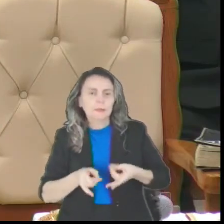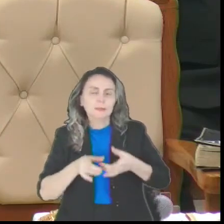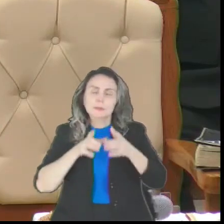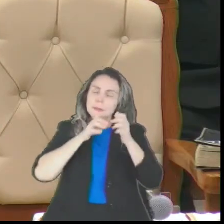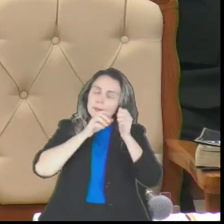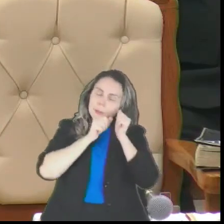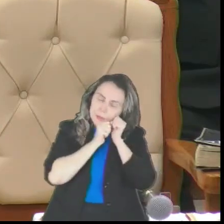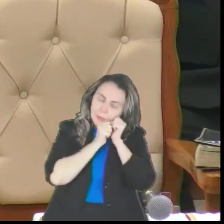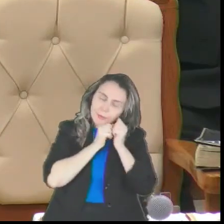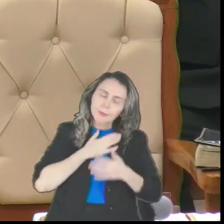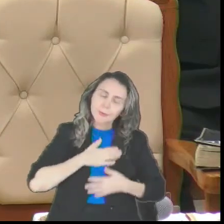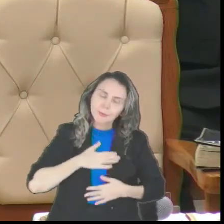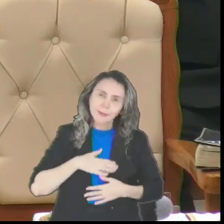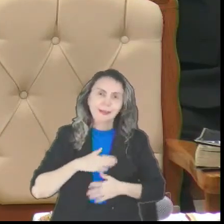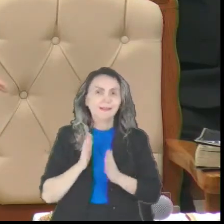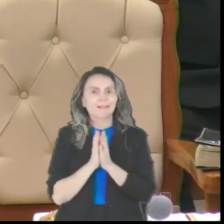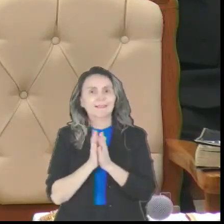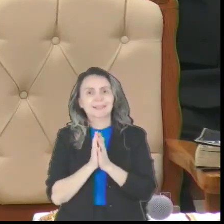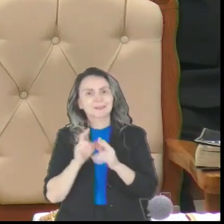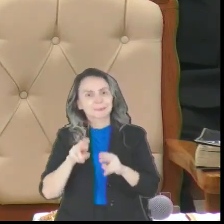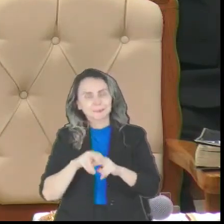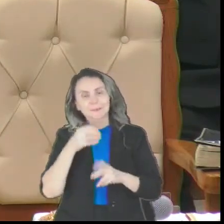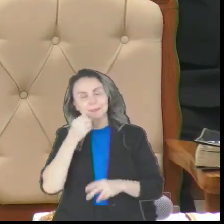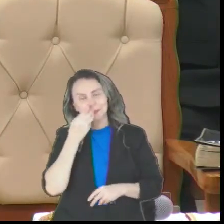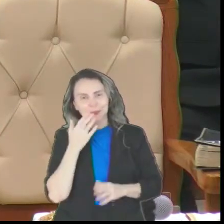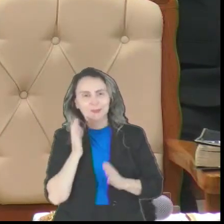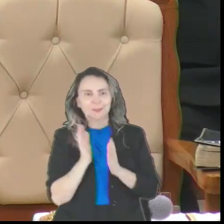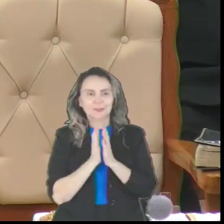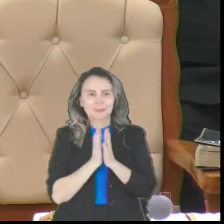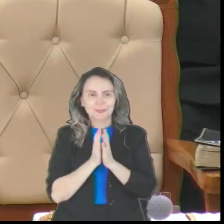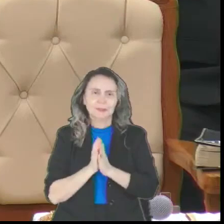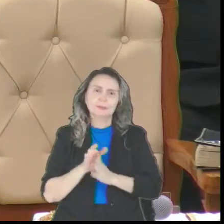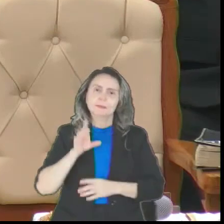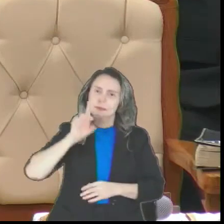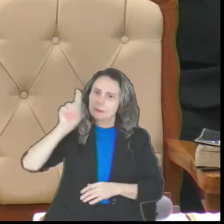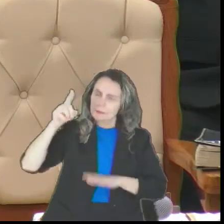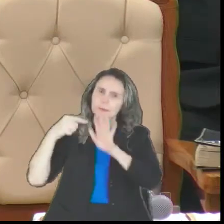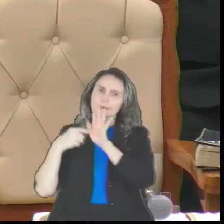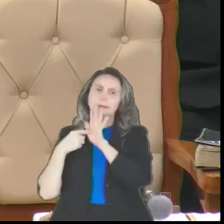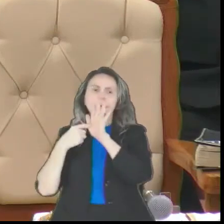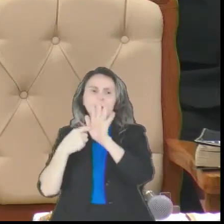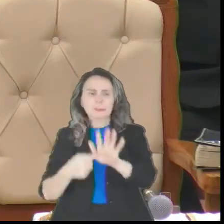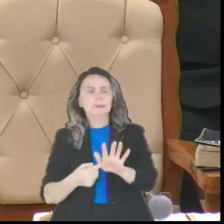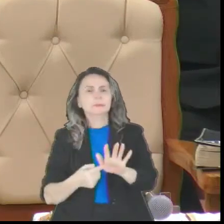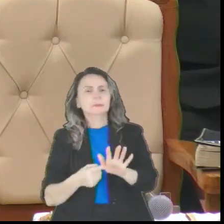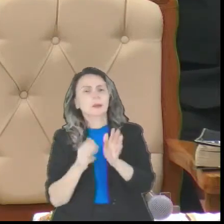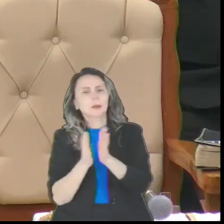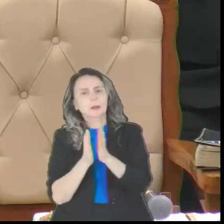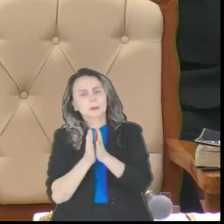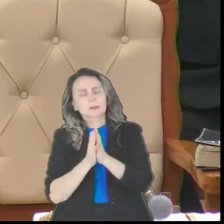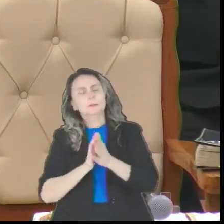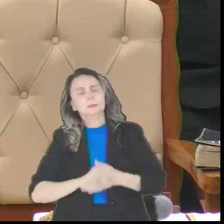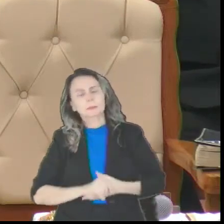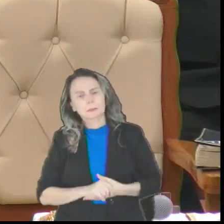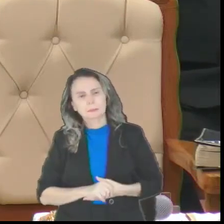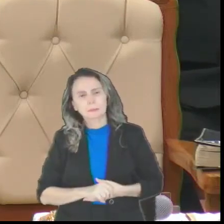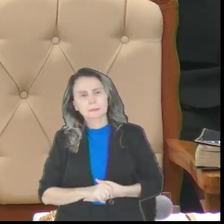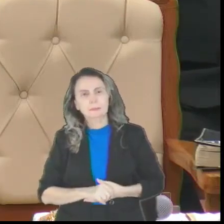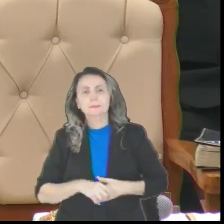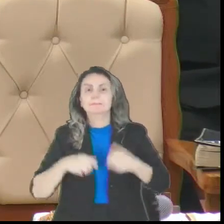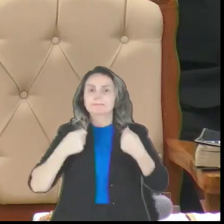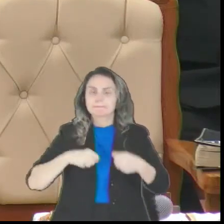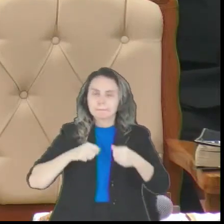descansar. Ele ora, por isso que é bom você orar, irmão. Deus se revela através da porta da oração. Precisa